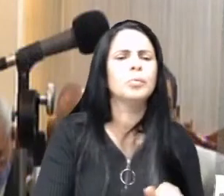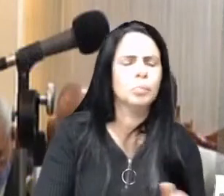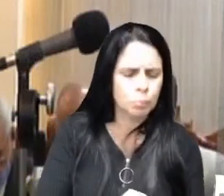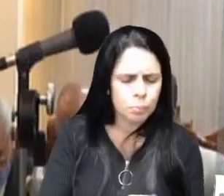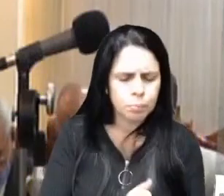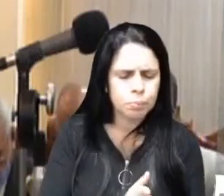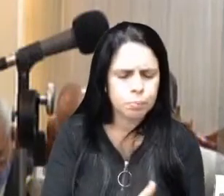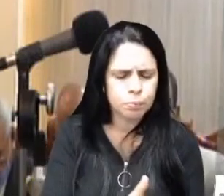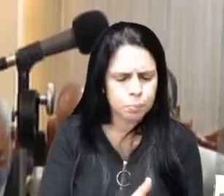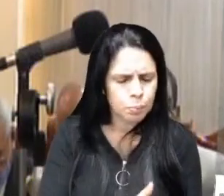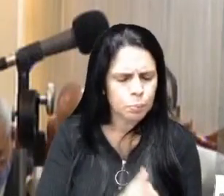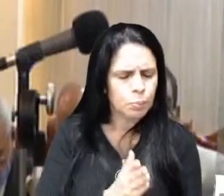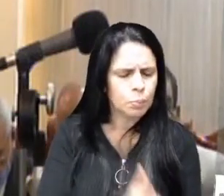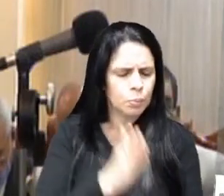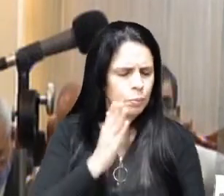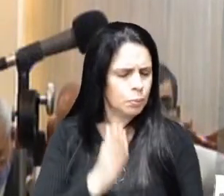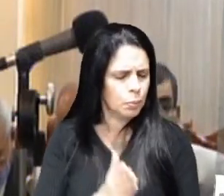admoestando-nos.